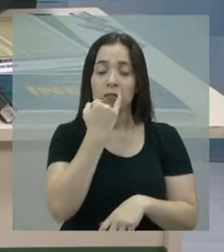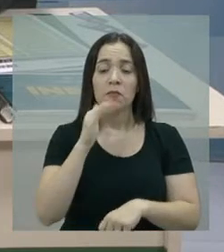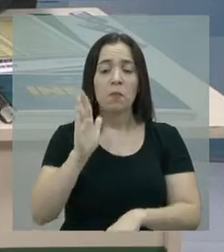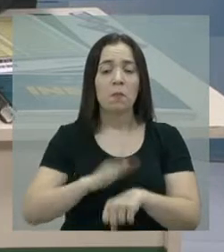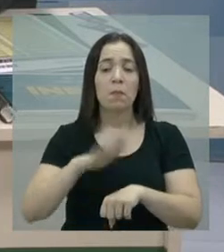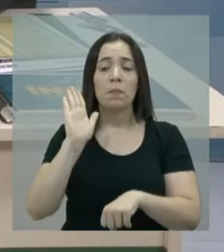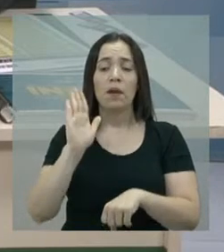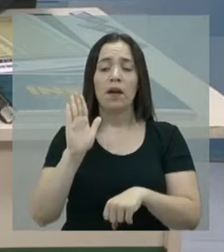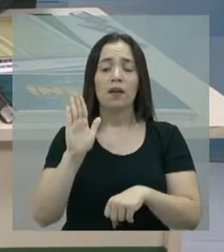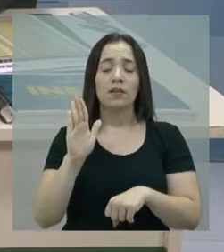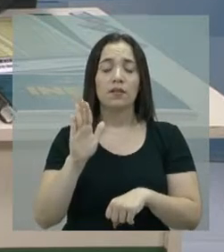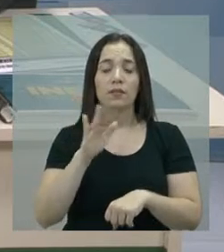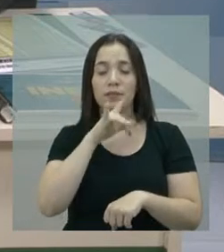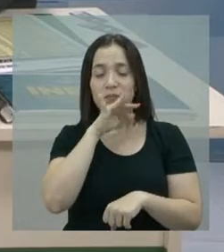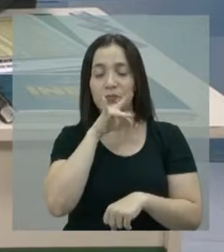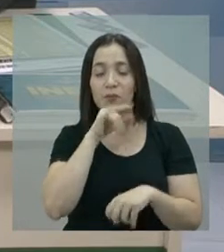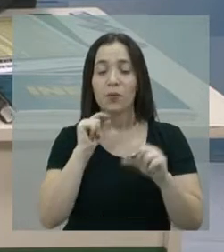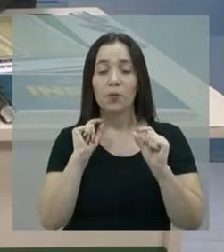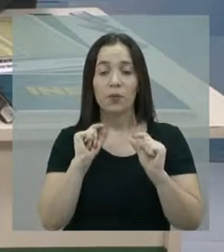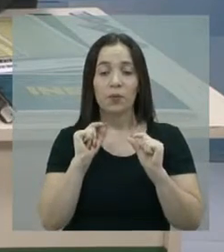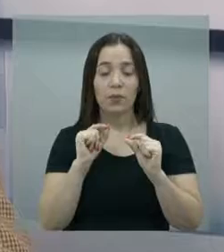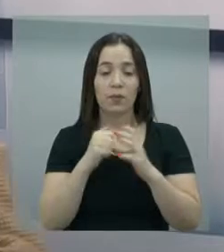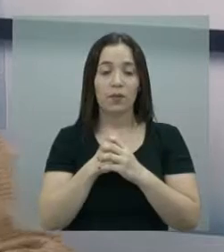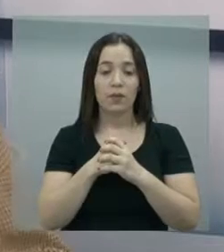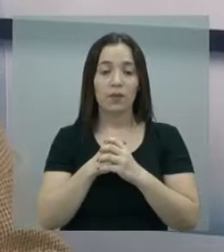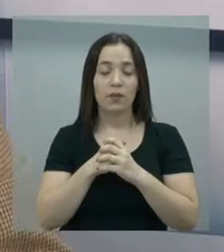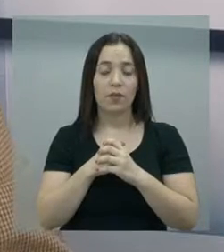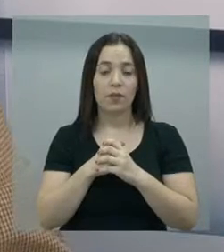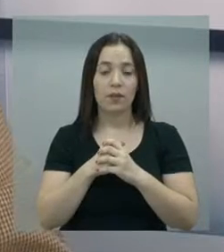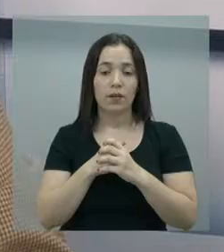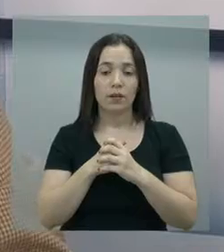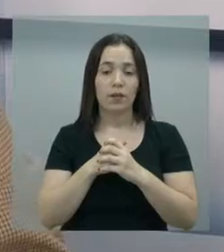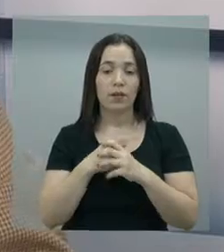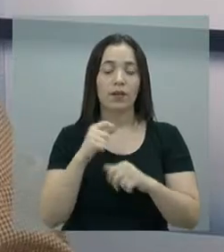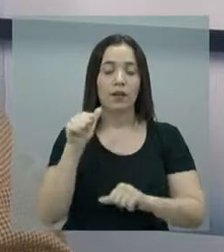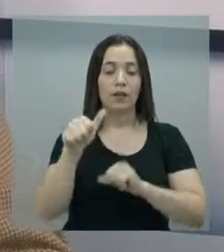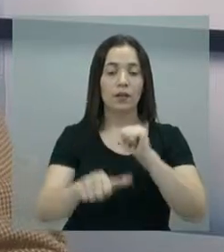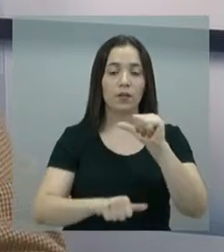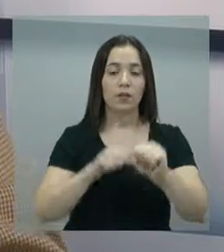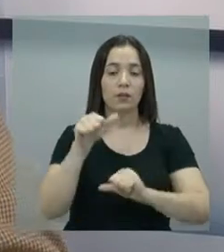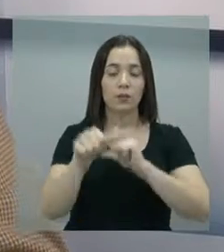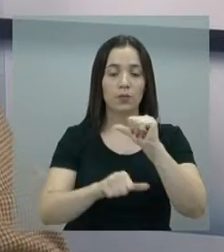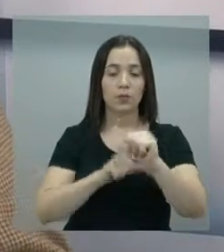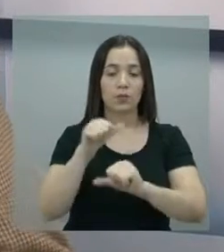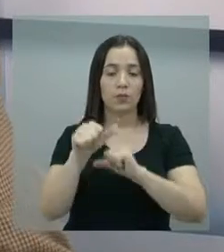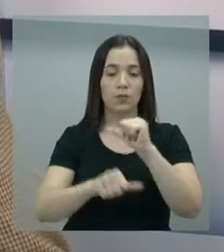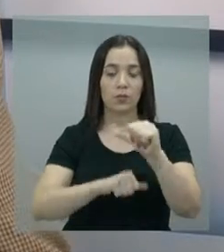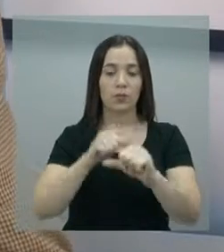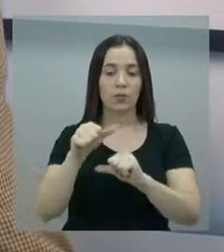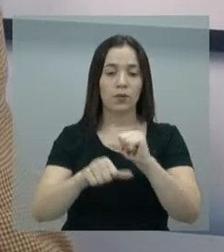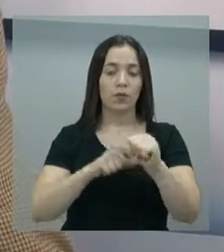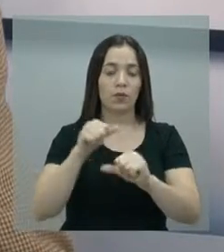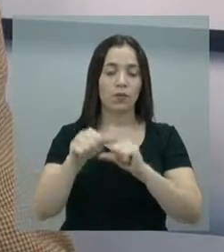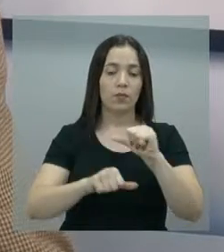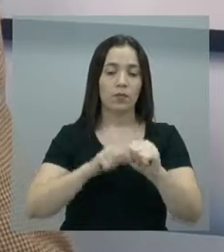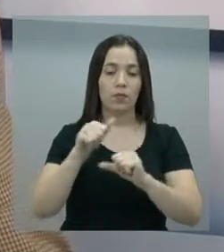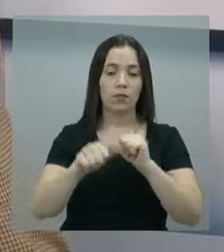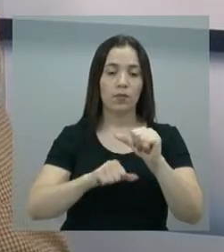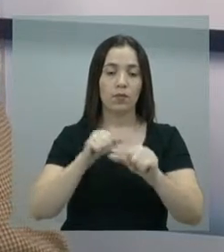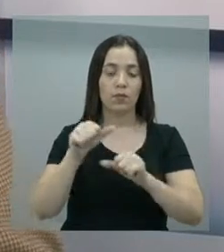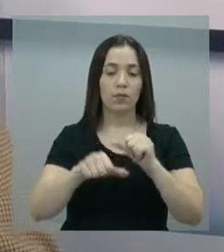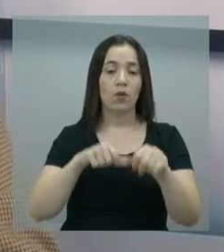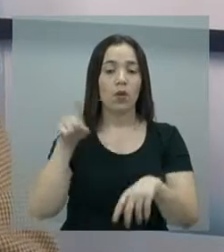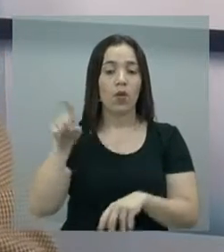cruel, que era... O que você chama de mais cruel? Que era a mudança que atingiu... Era